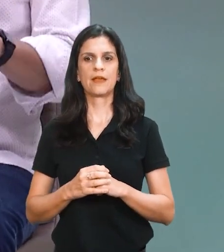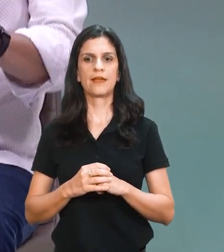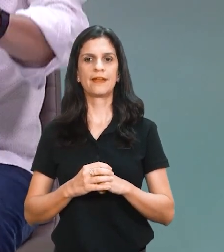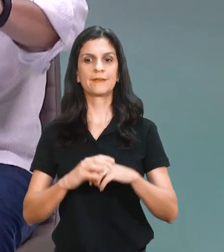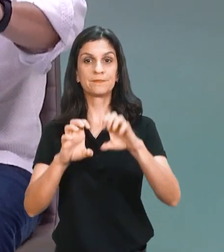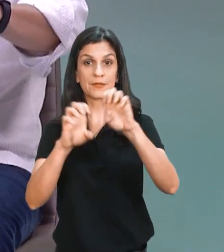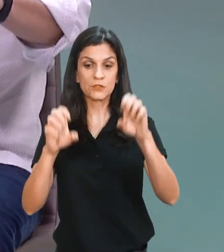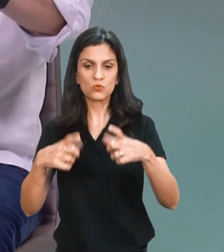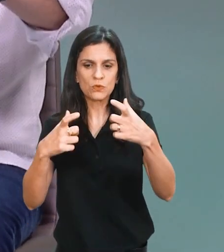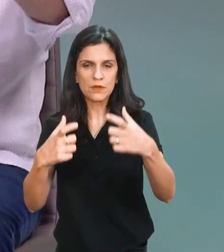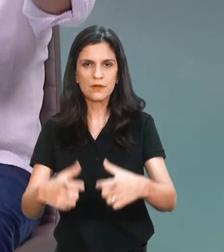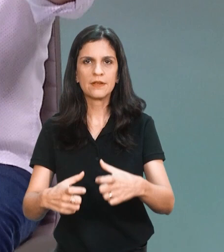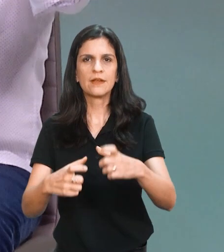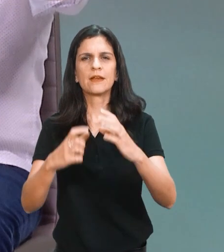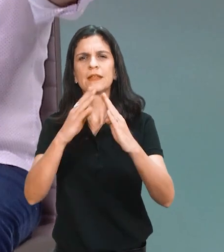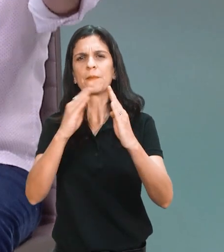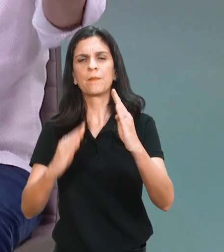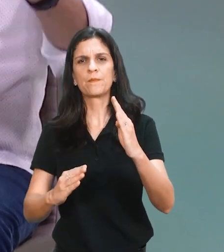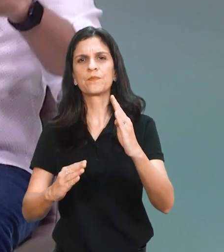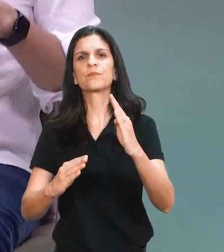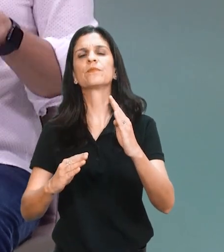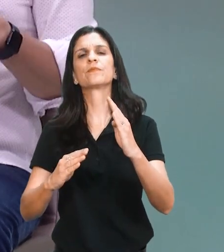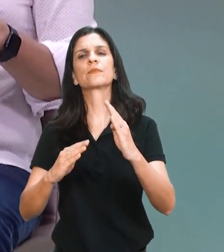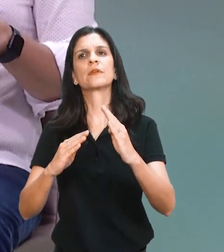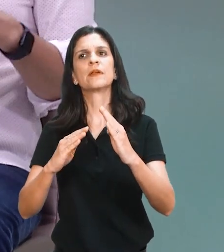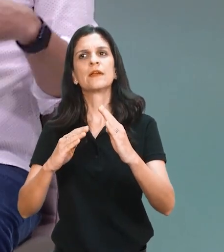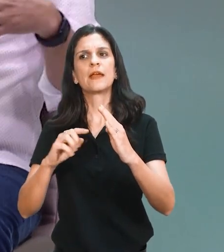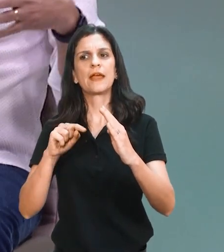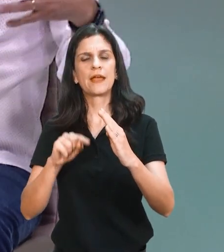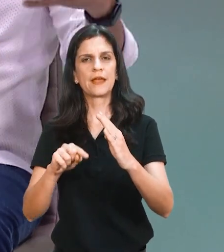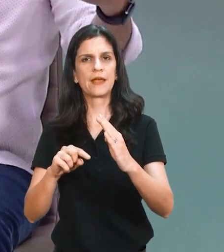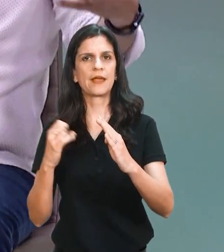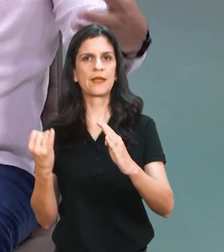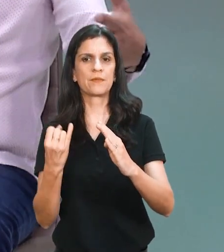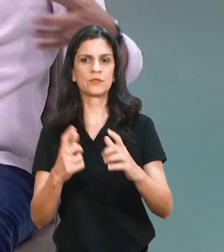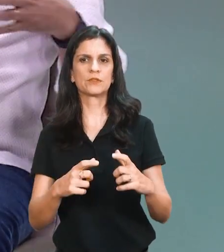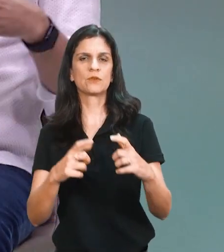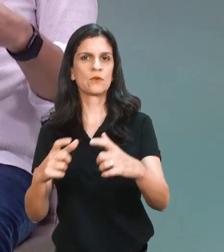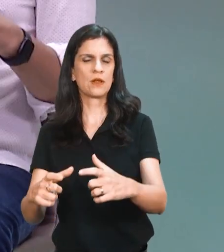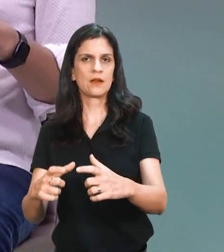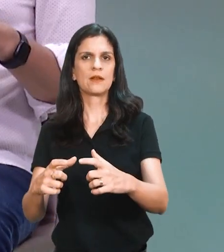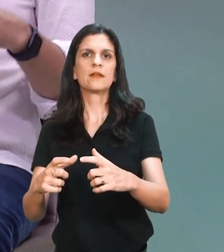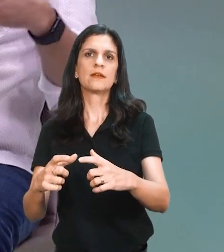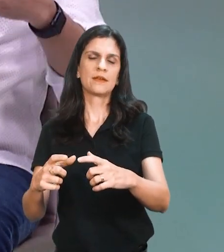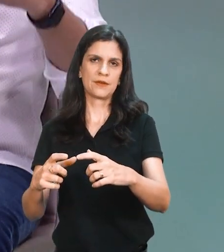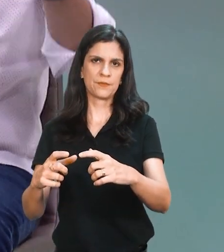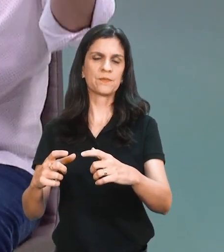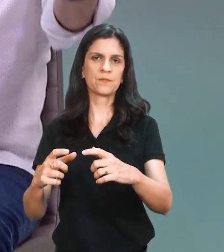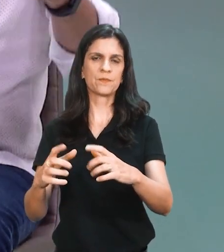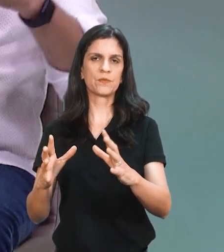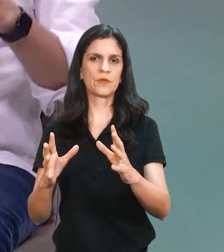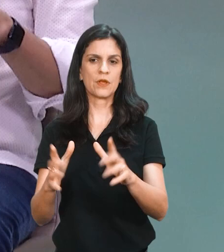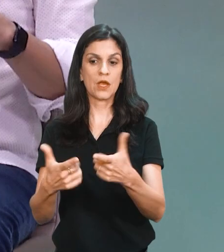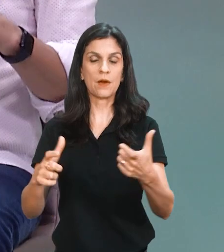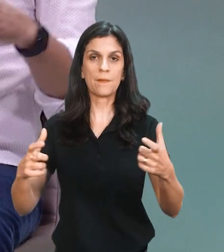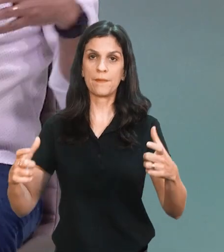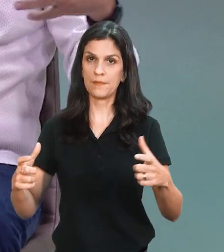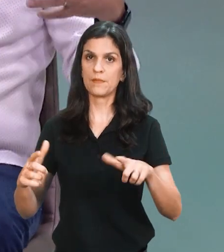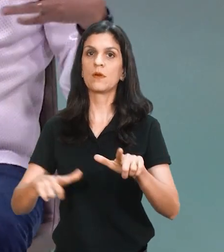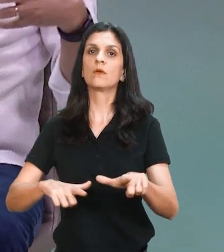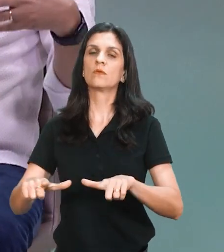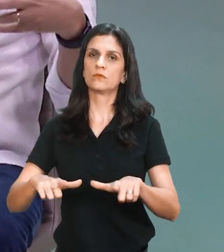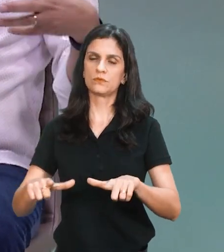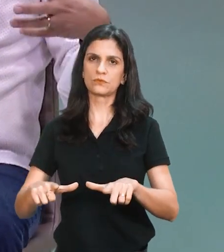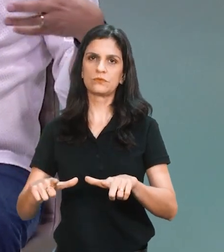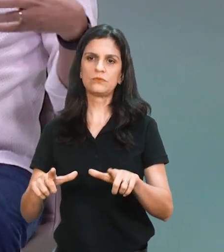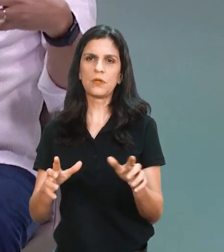Brasileira, uma parte dela, e o governo do estado está tentando adquirir uma área ali próxima para também ampliar e